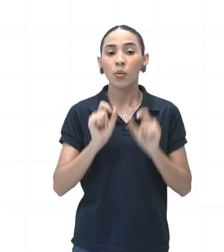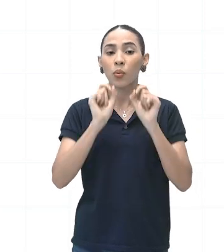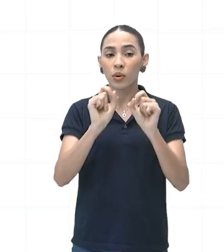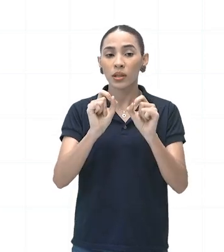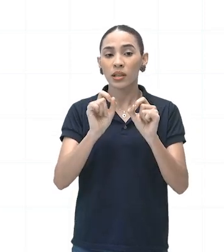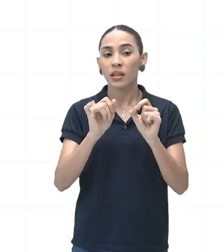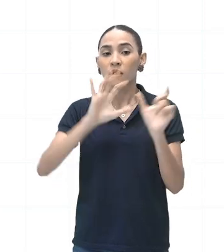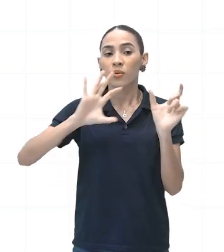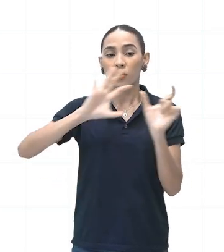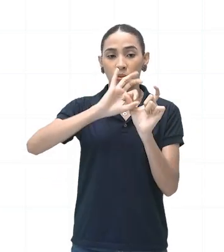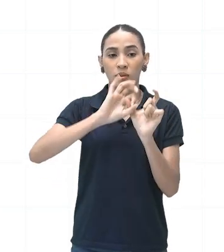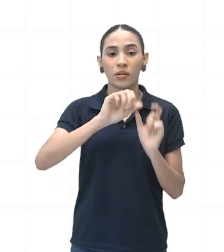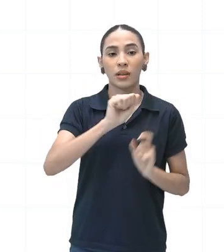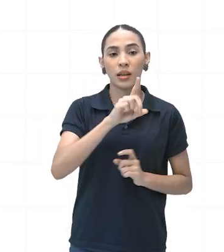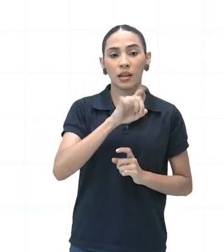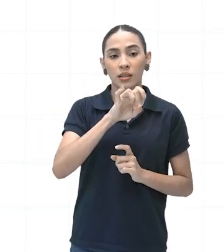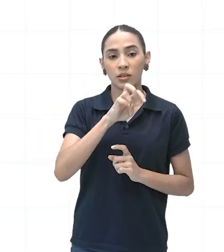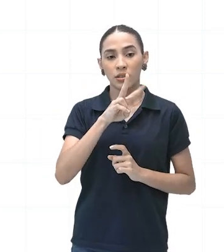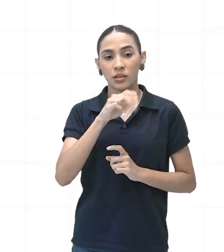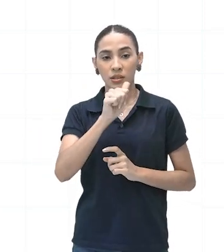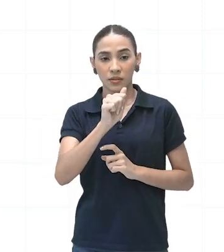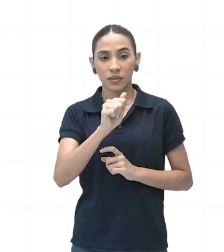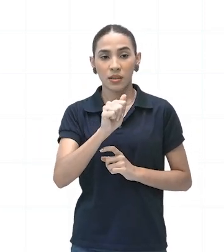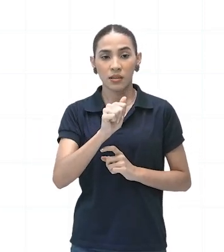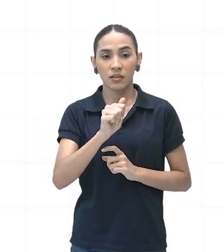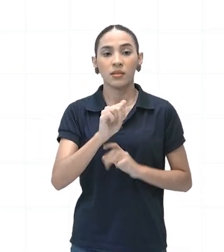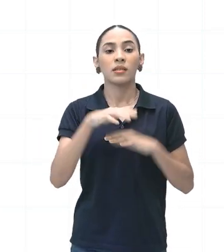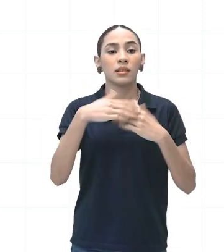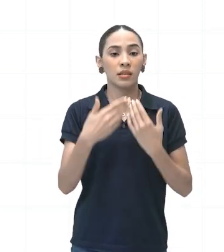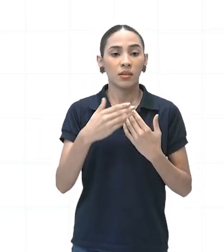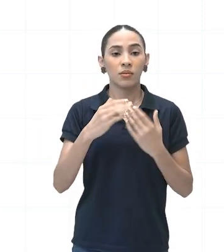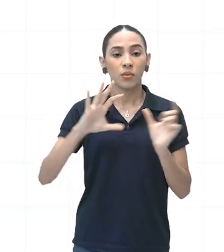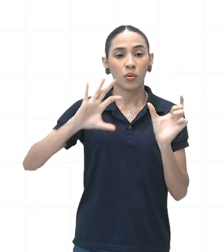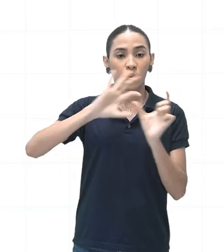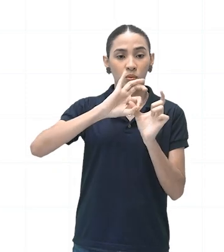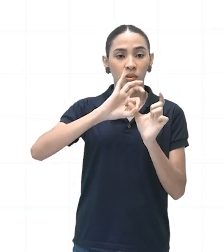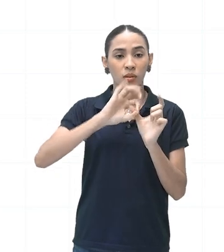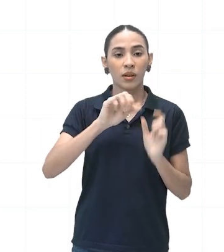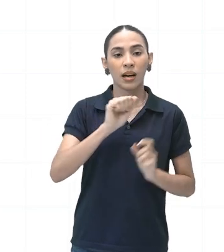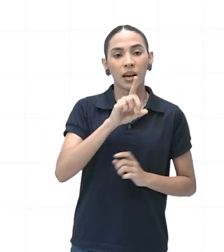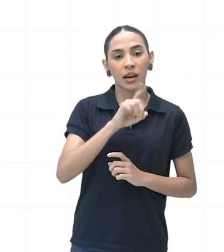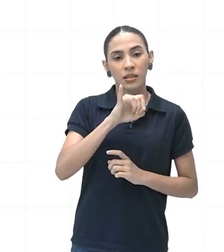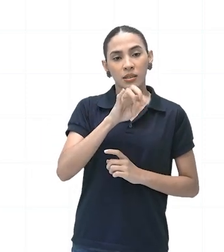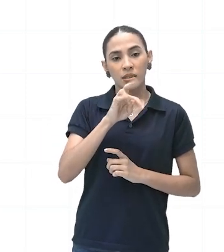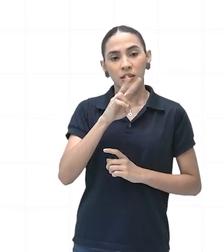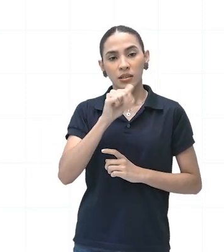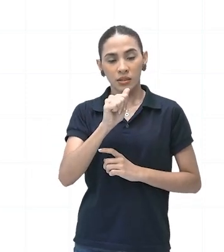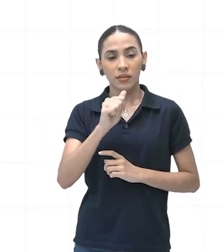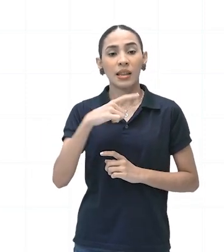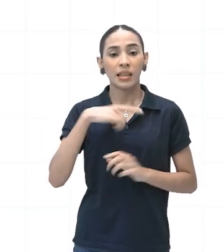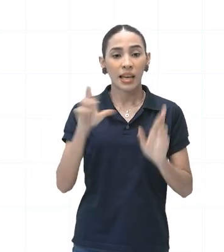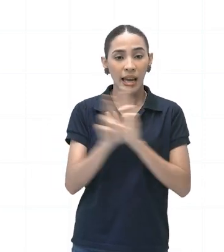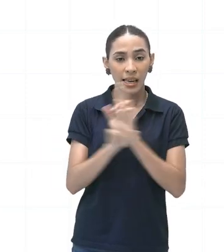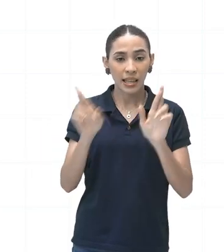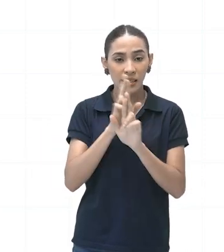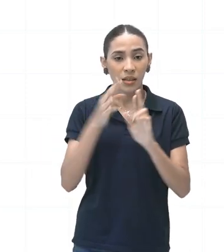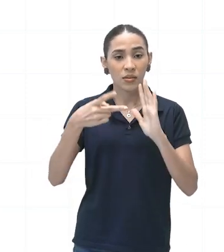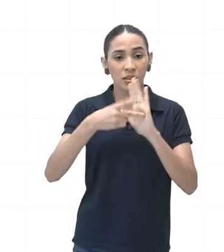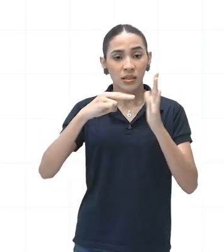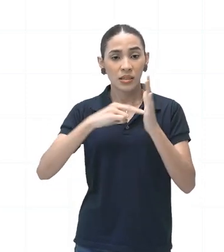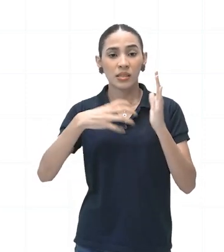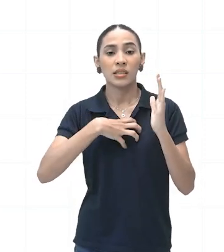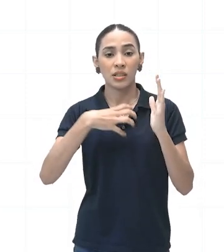uma conjunção aditiva? Uma conjunção coordenativa aditiva. Eu tenho uma relação de sentido,